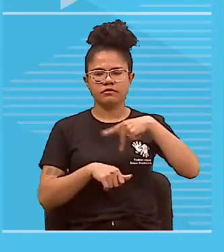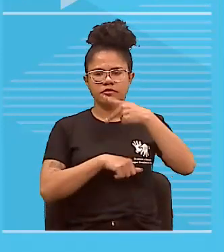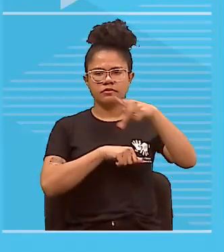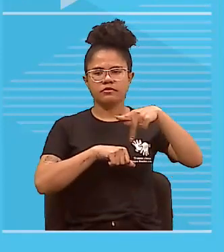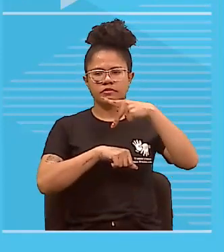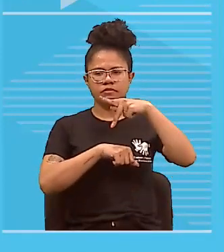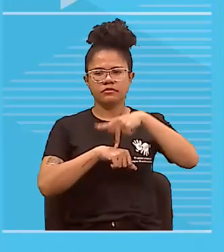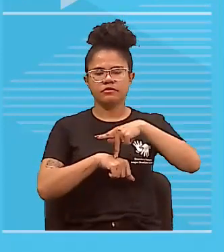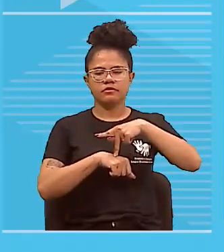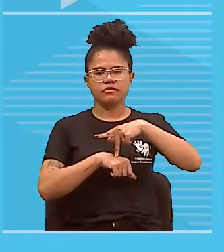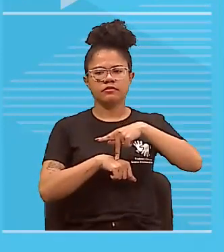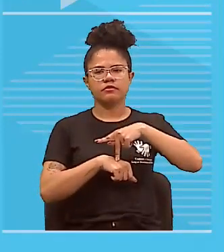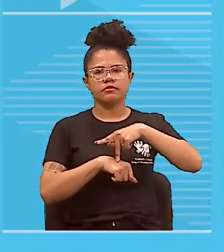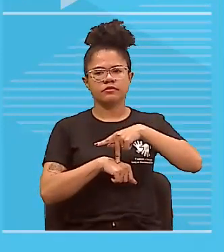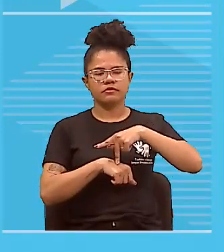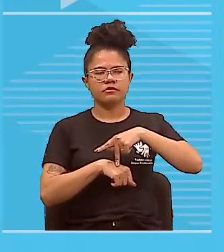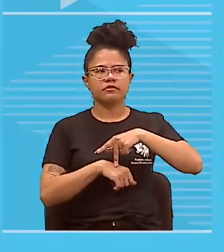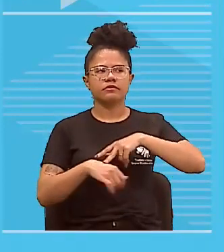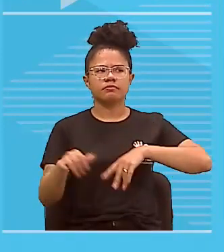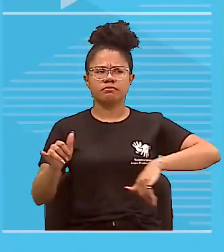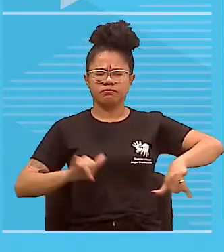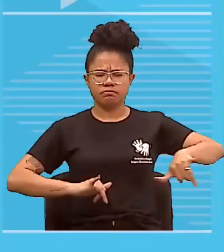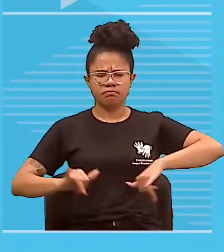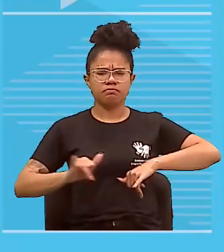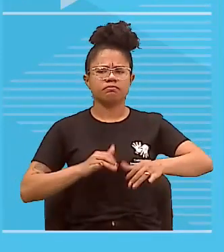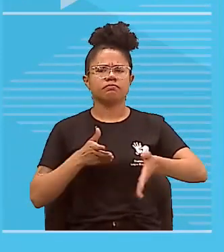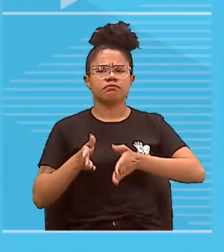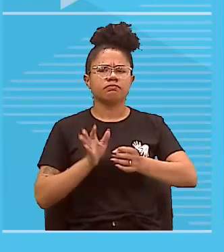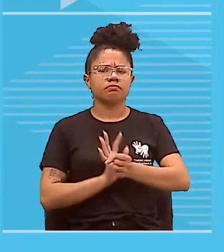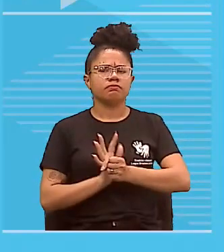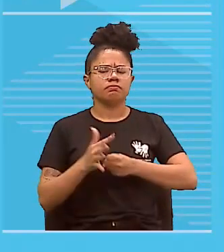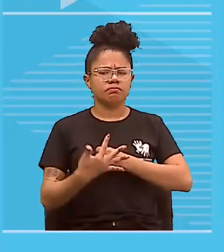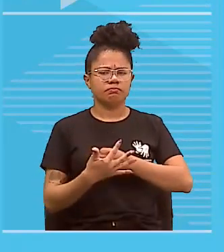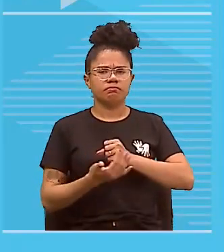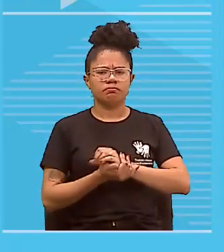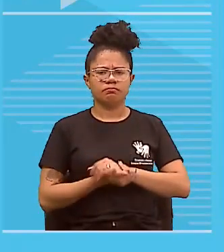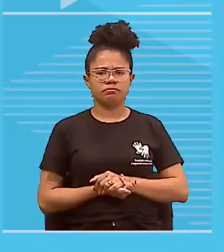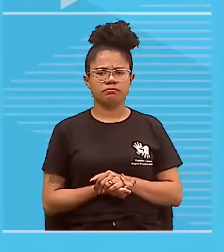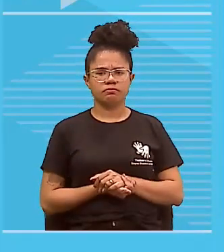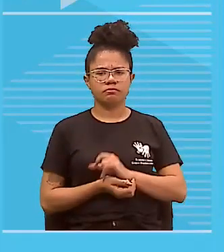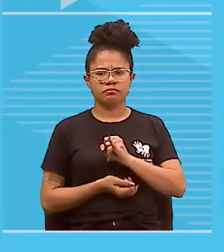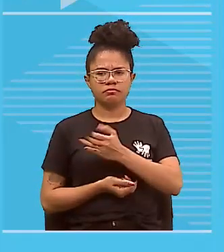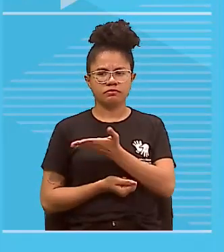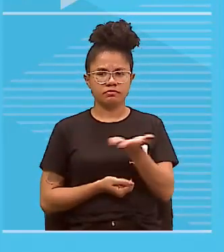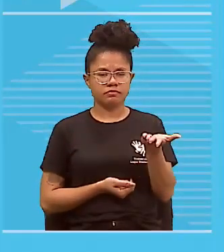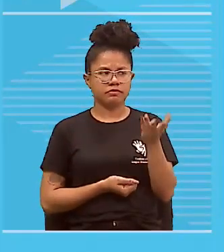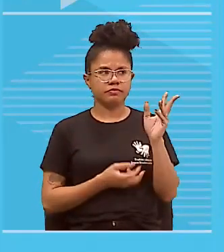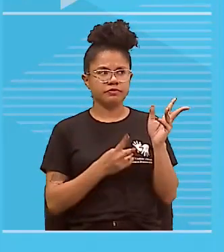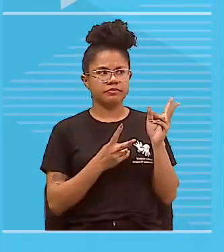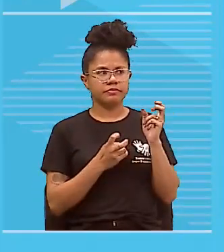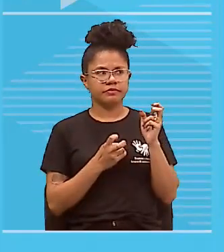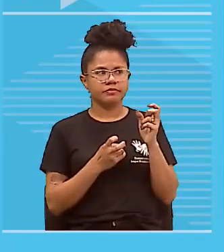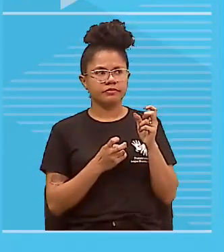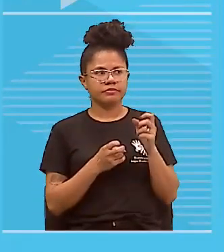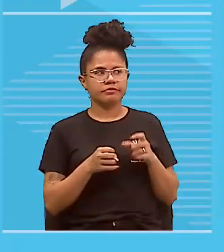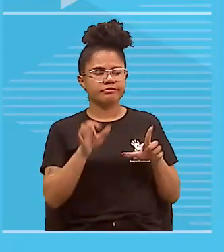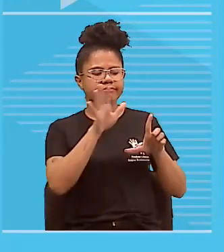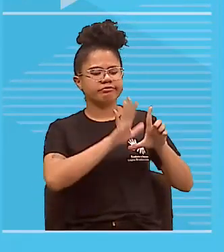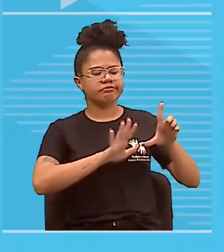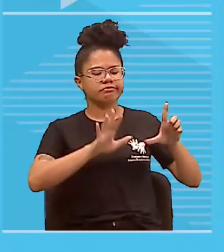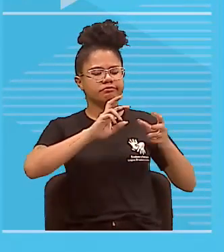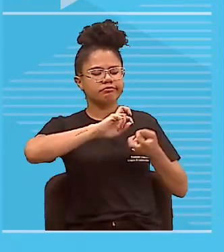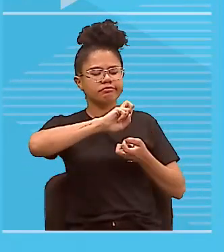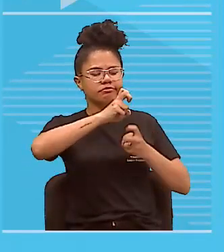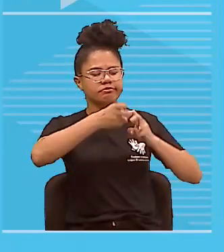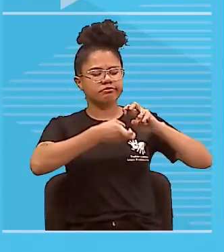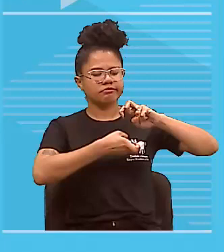sofreram bastante com a pandemia, né? Então, se você olhar essa imagem aqui de satélite, você observa as diferenças,